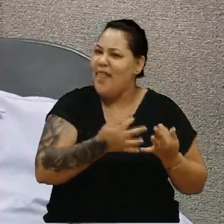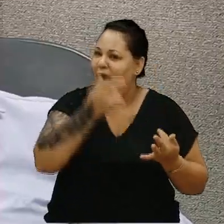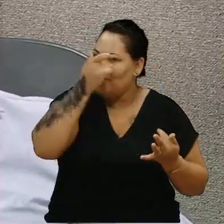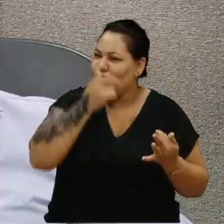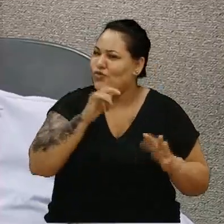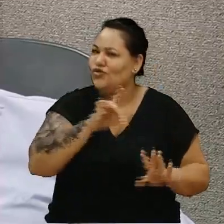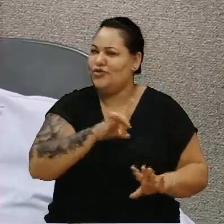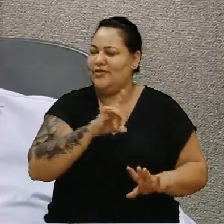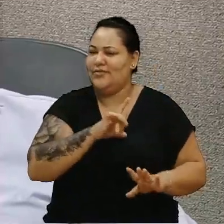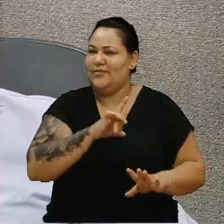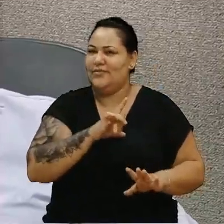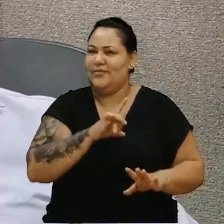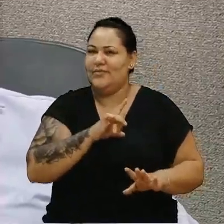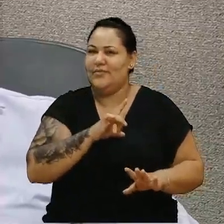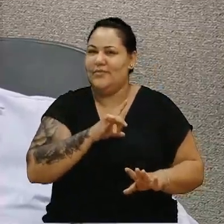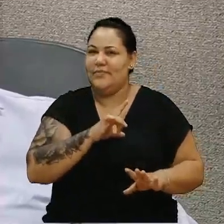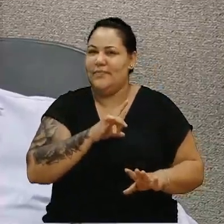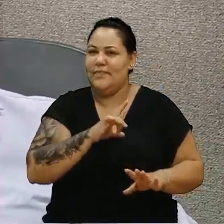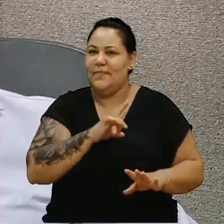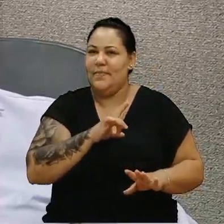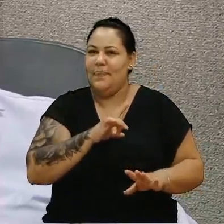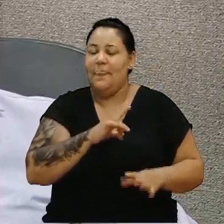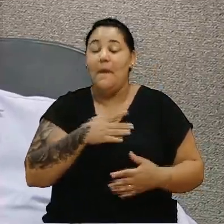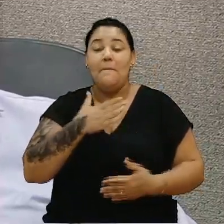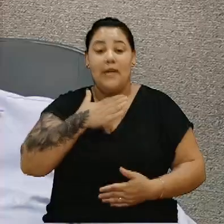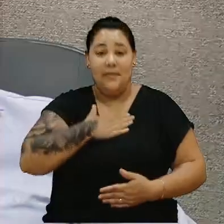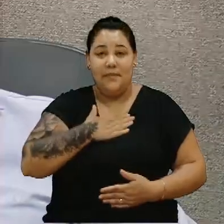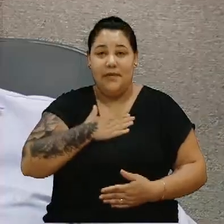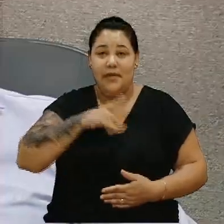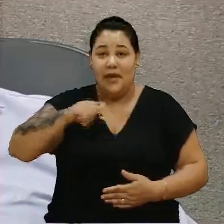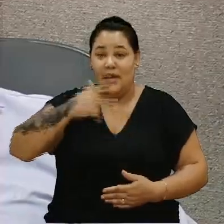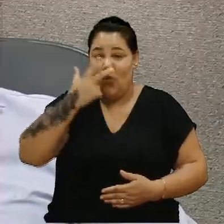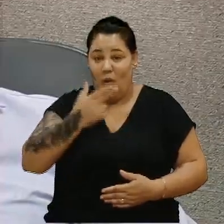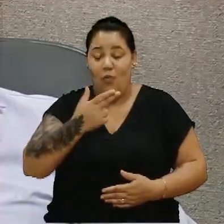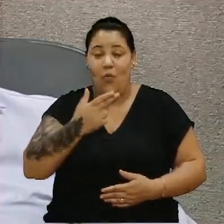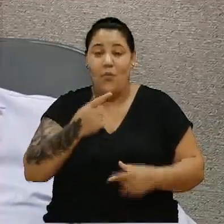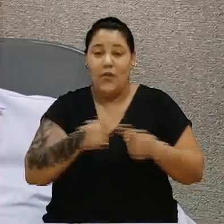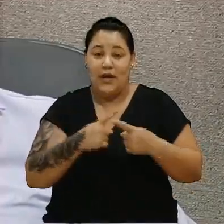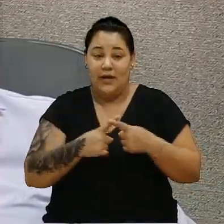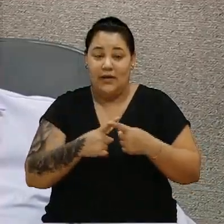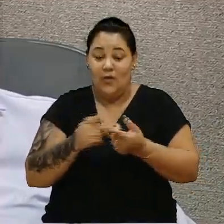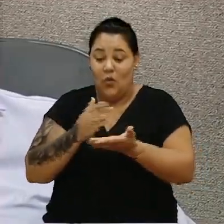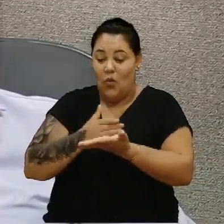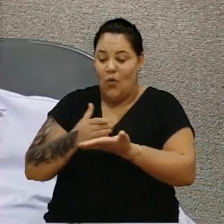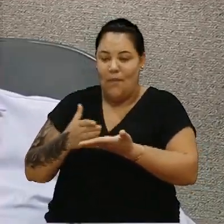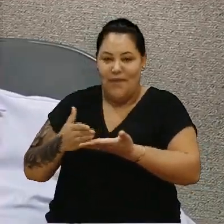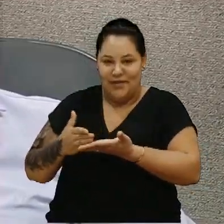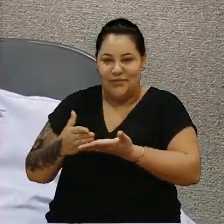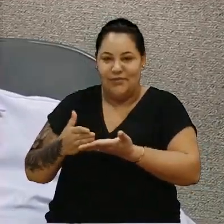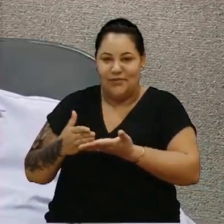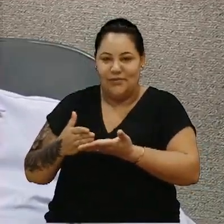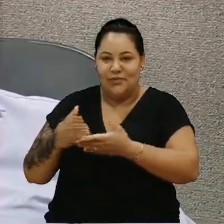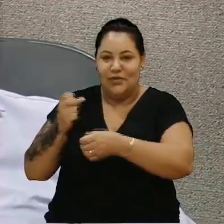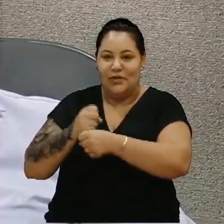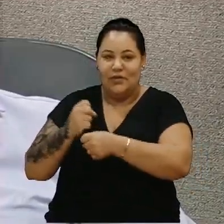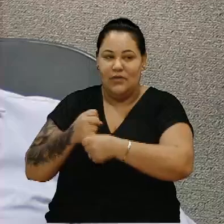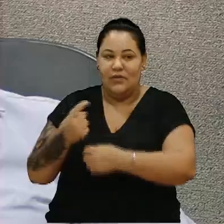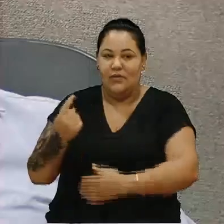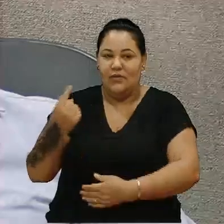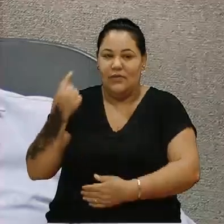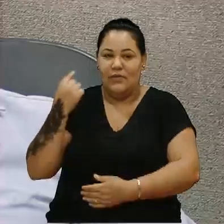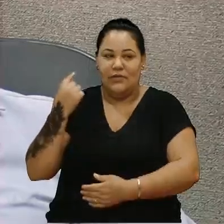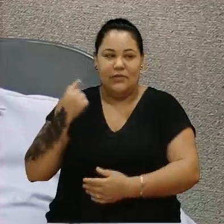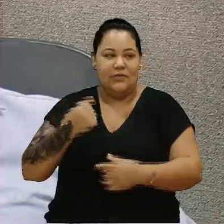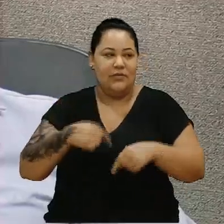altas habilidades, e isso mudou um pouco. Então, para mim é a mesma coisa. Quando lá no começo da legislatura passada eu recebi as